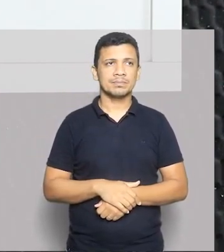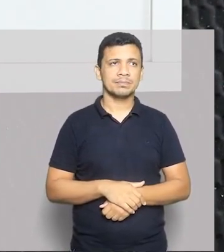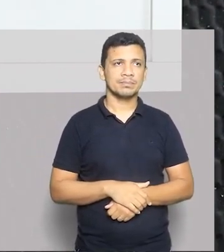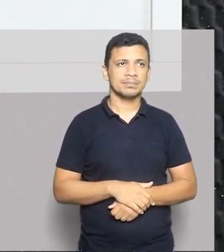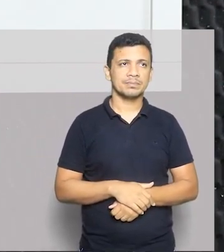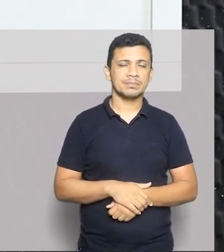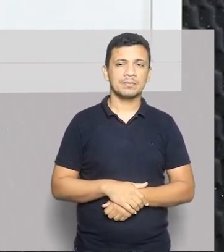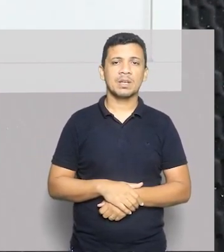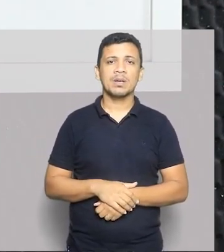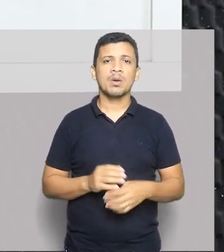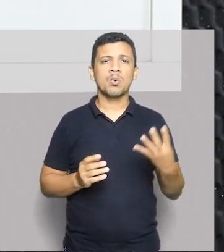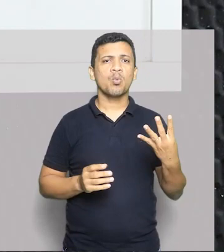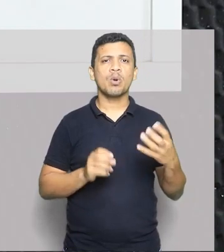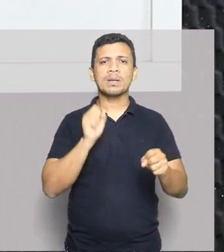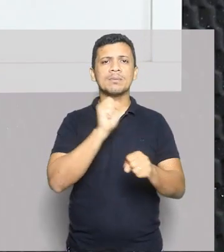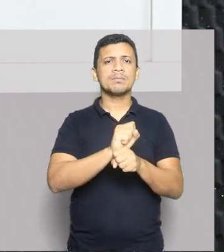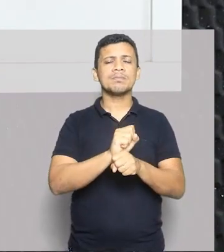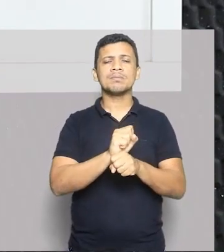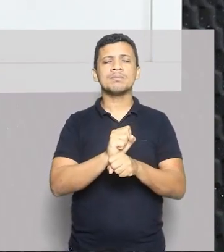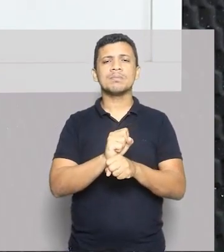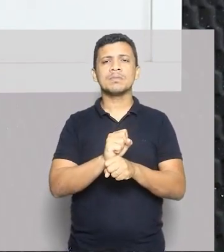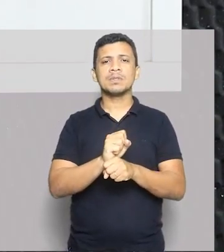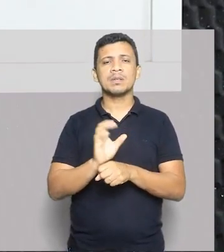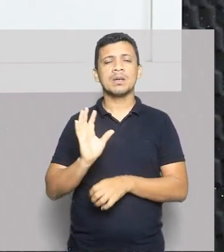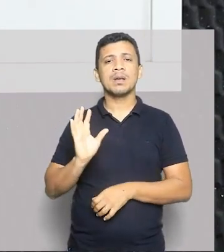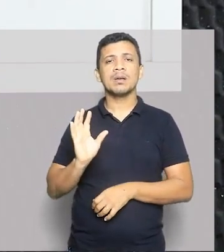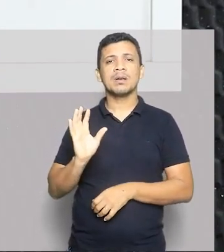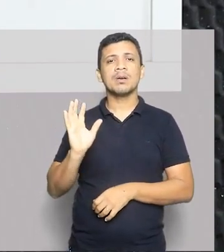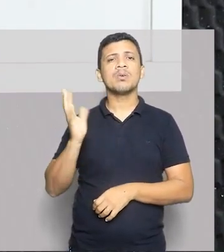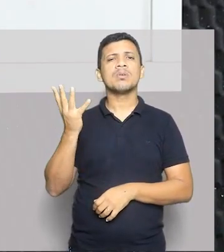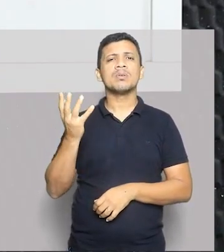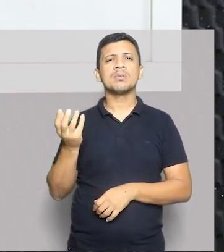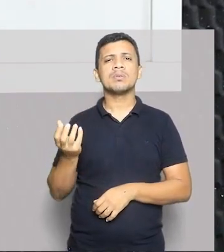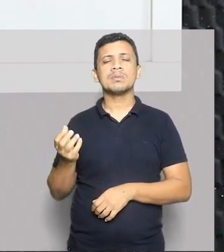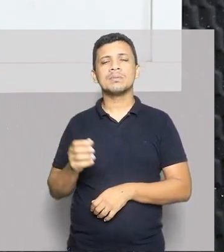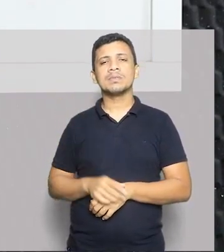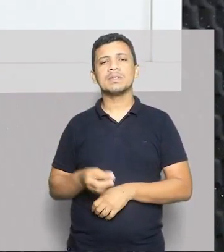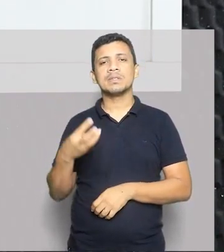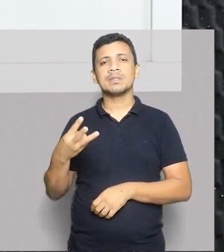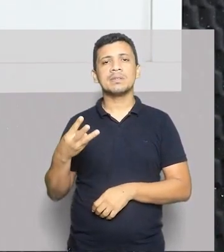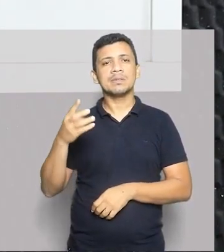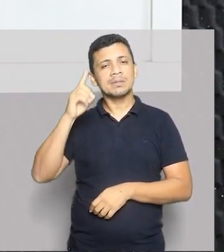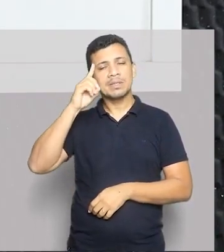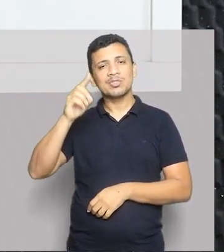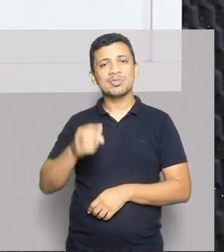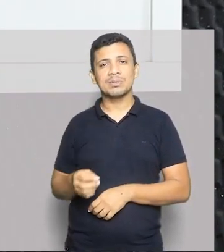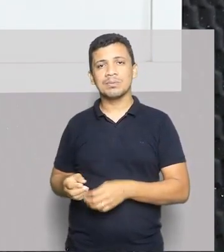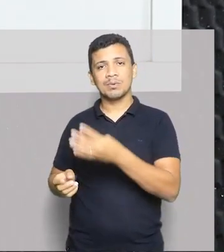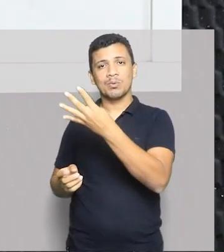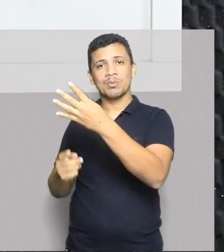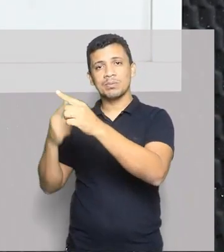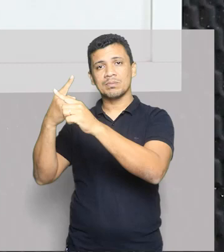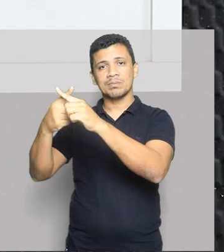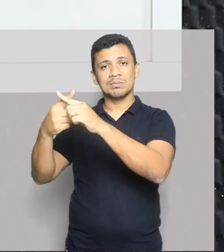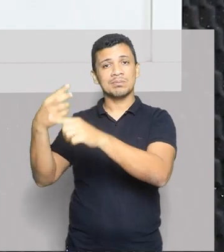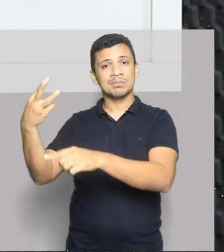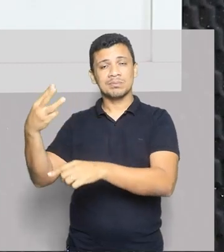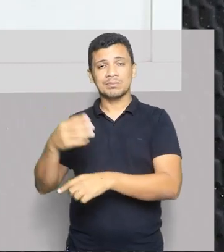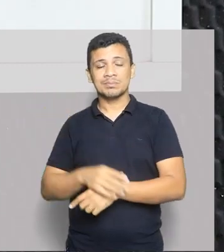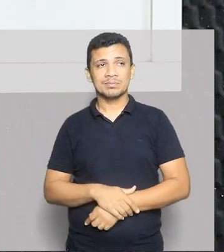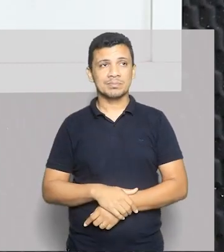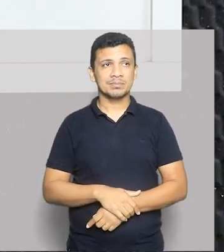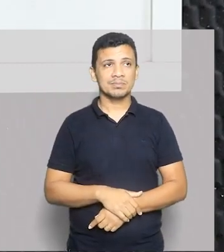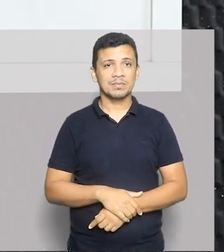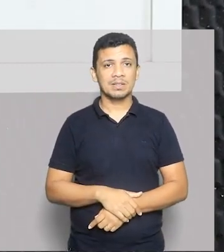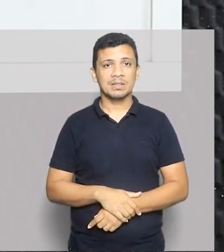certo? 4 interrupções aconteceram em 3 dias, certo? Isso